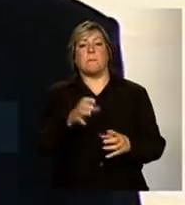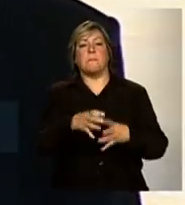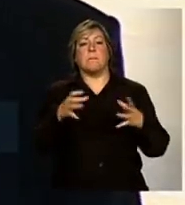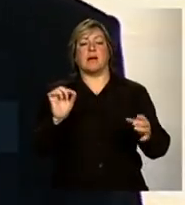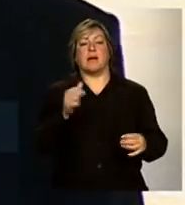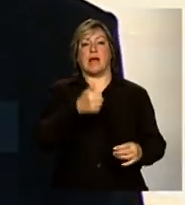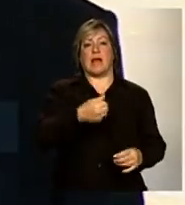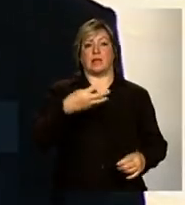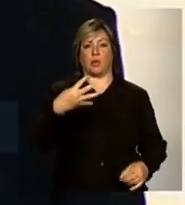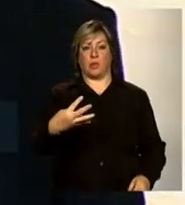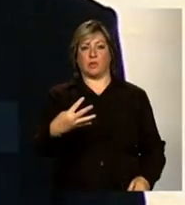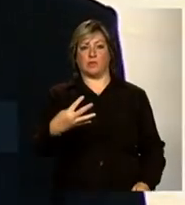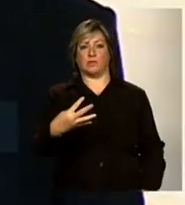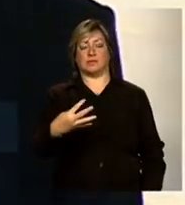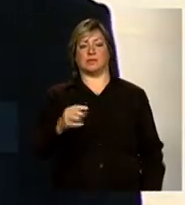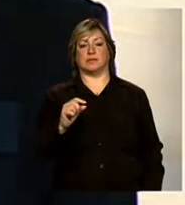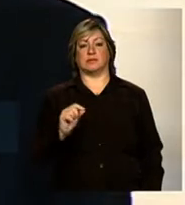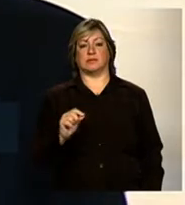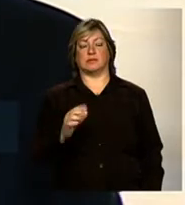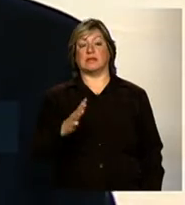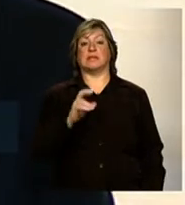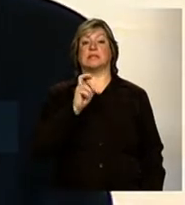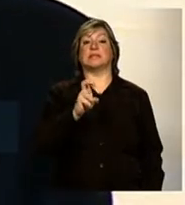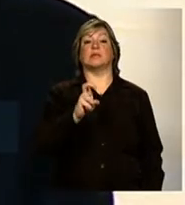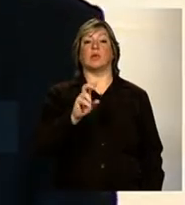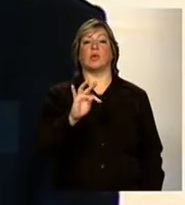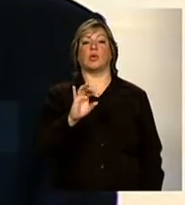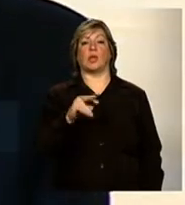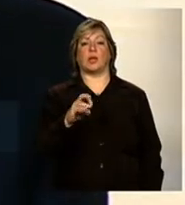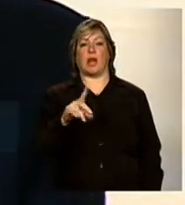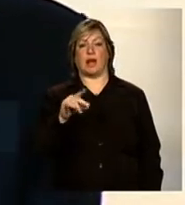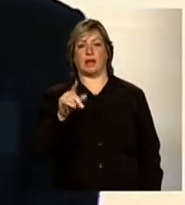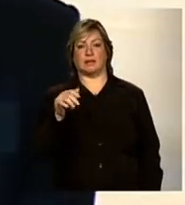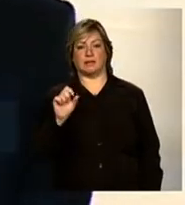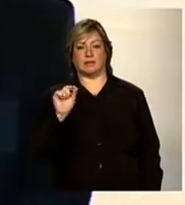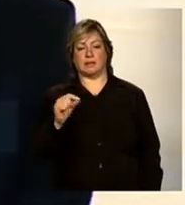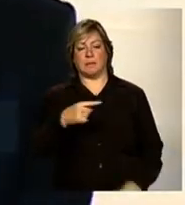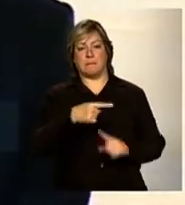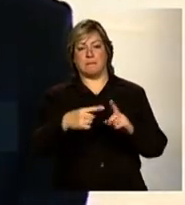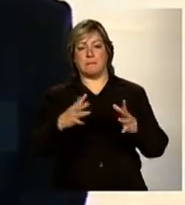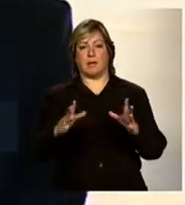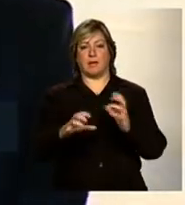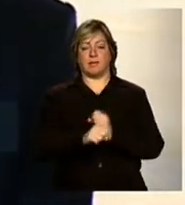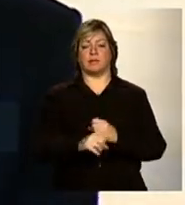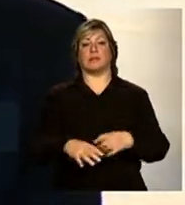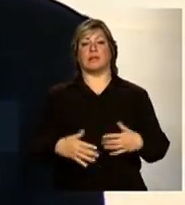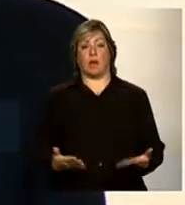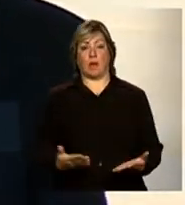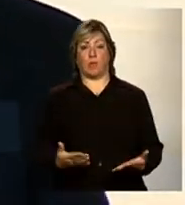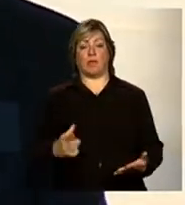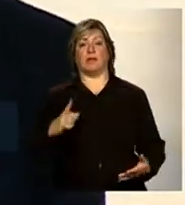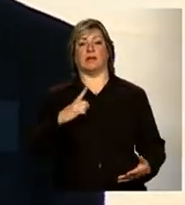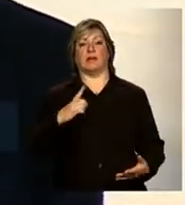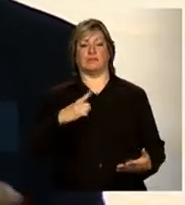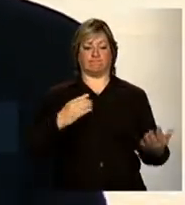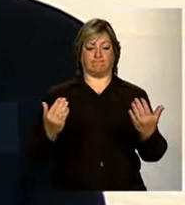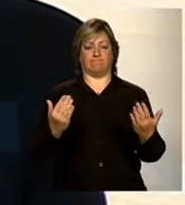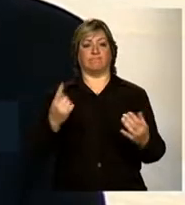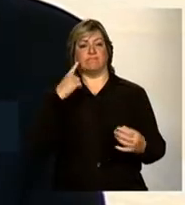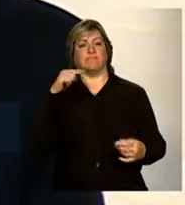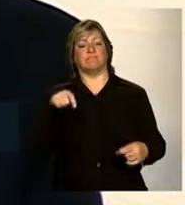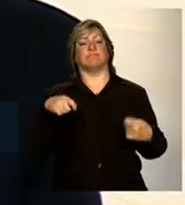14 de 5 toneladas cinco e meio toneladas então há um espaço